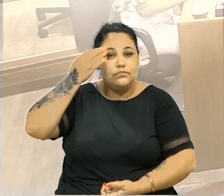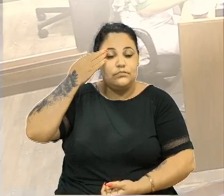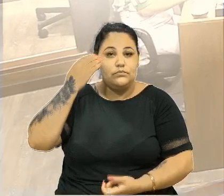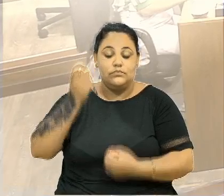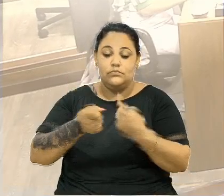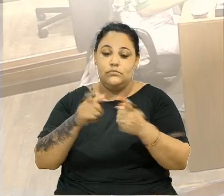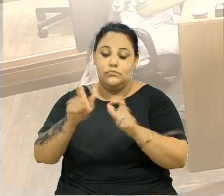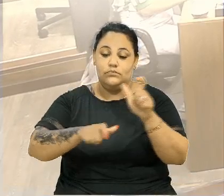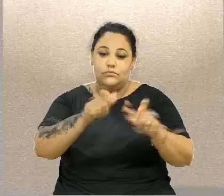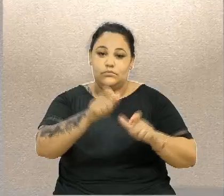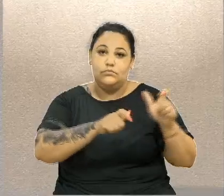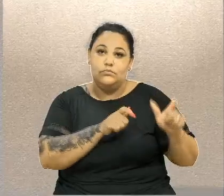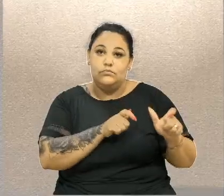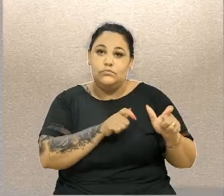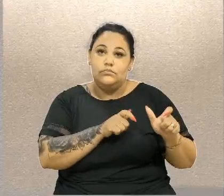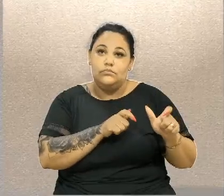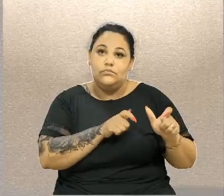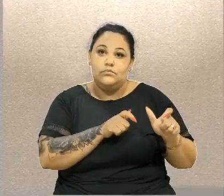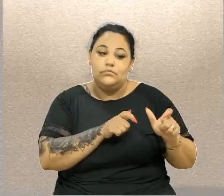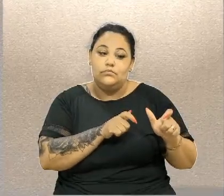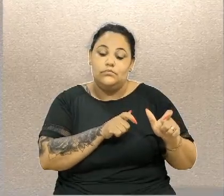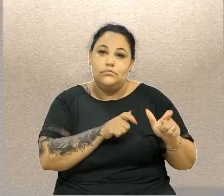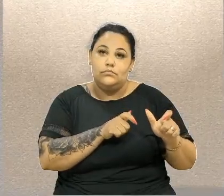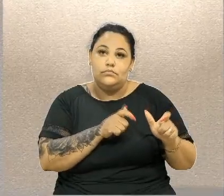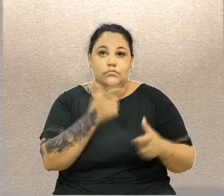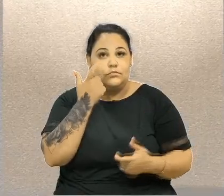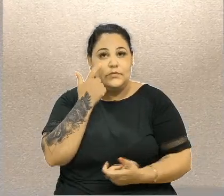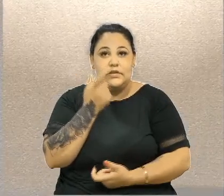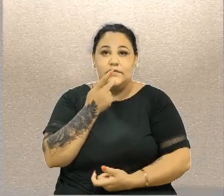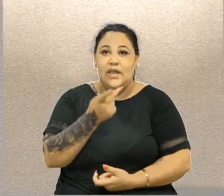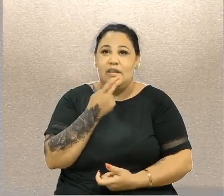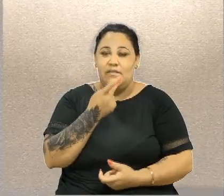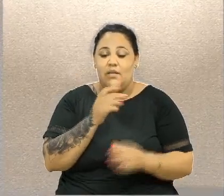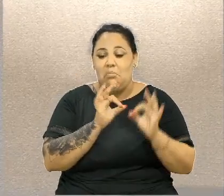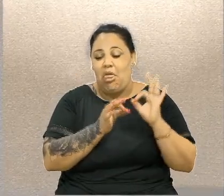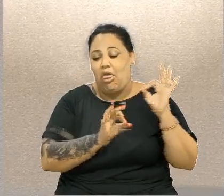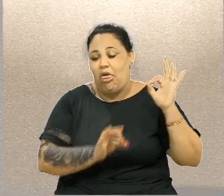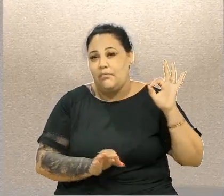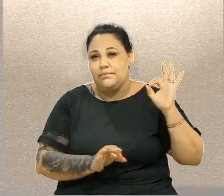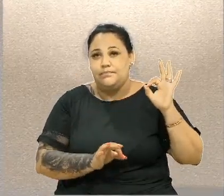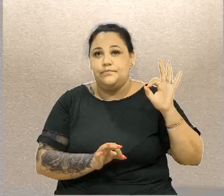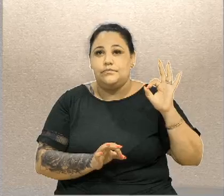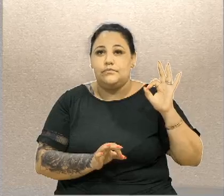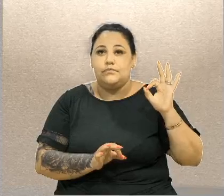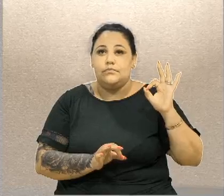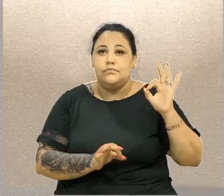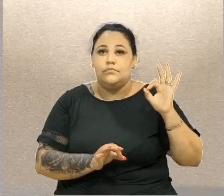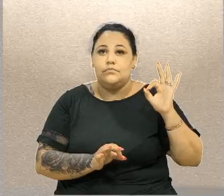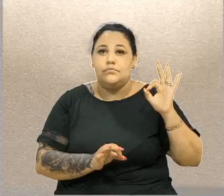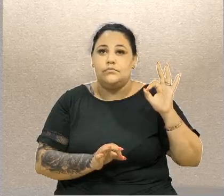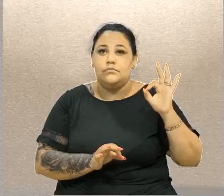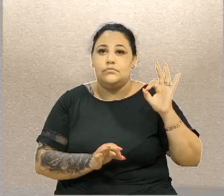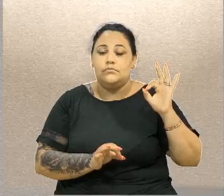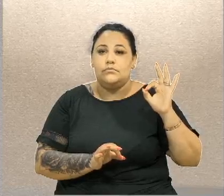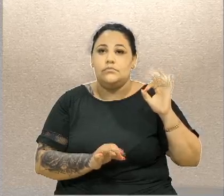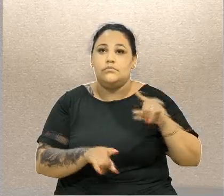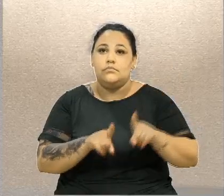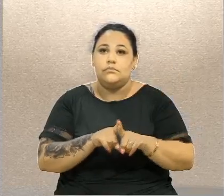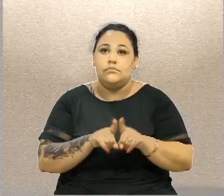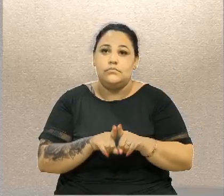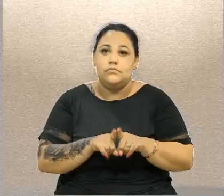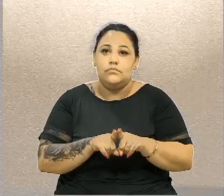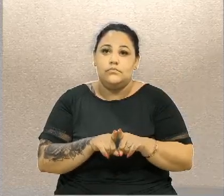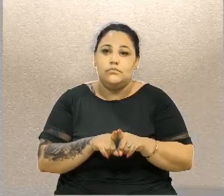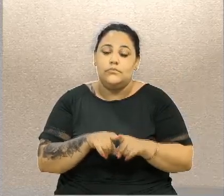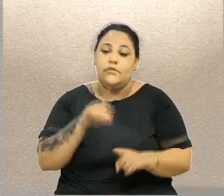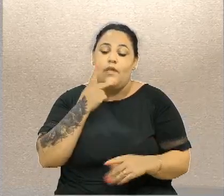aprendem só na dor, né? Porque no amor, às vezes, a gente fala, bota a placa, eles jogam lixo no terreno baldio, eles fazem o que bem entendem.